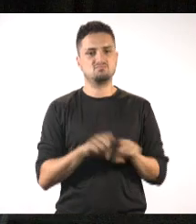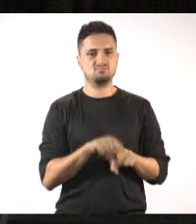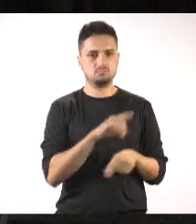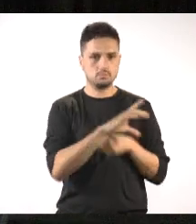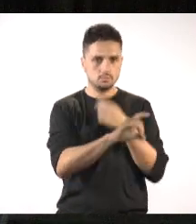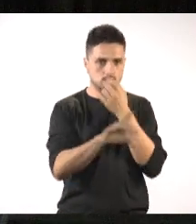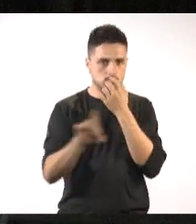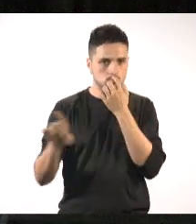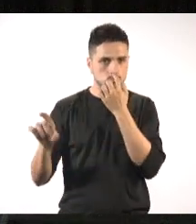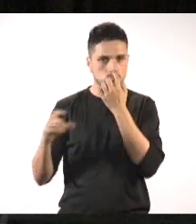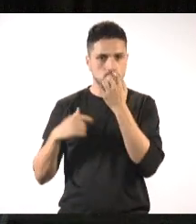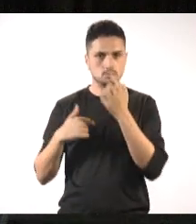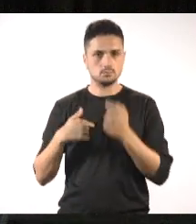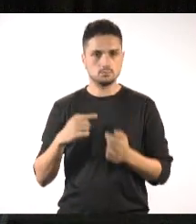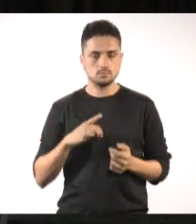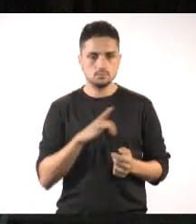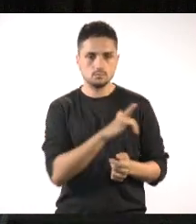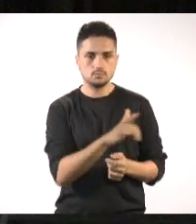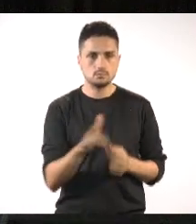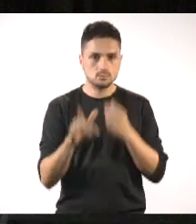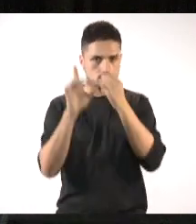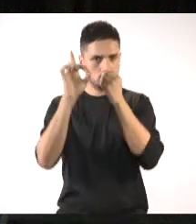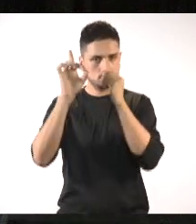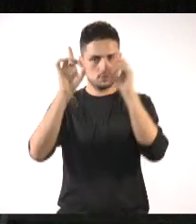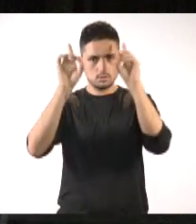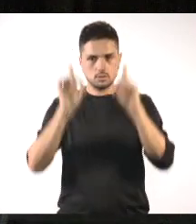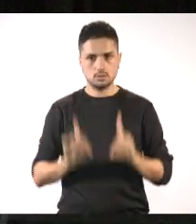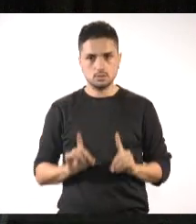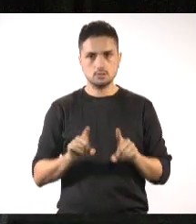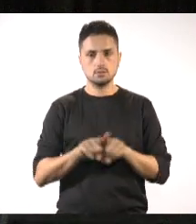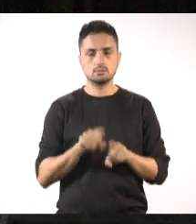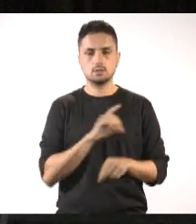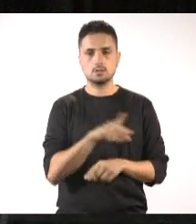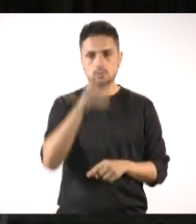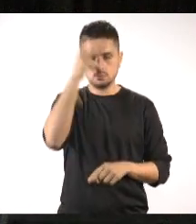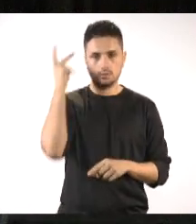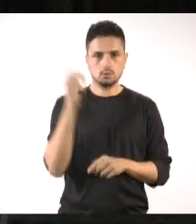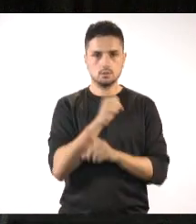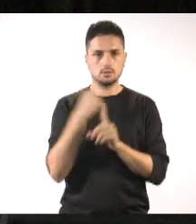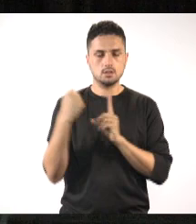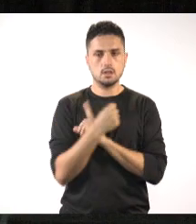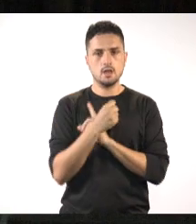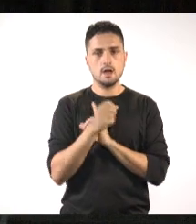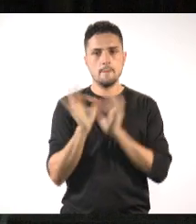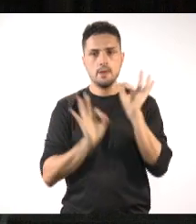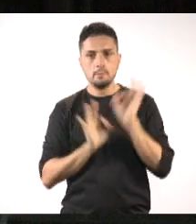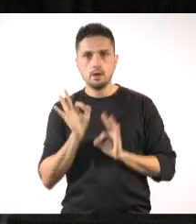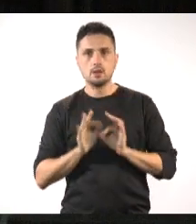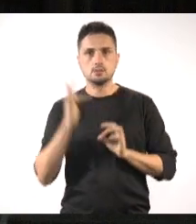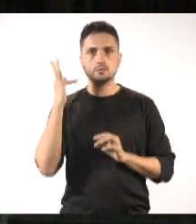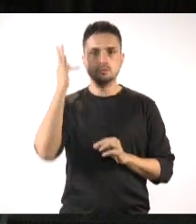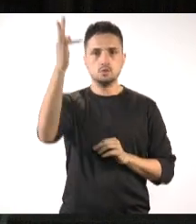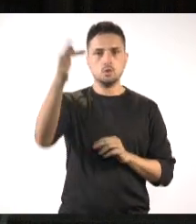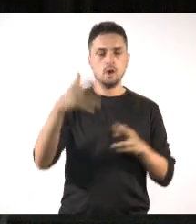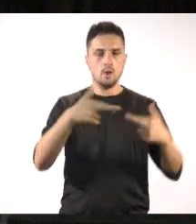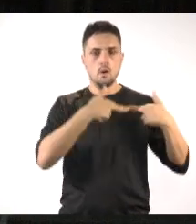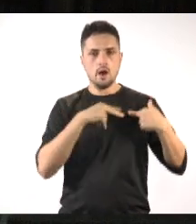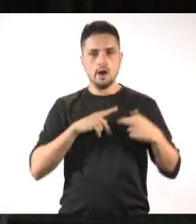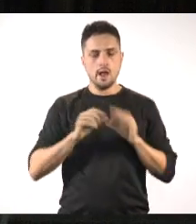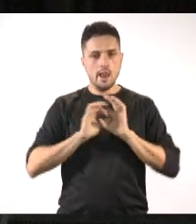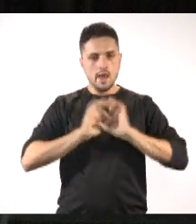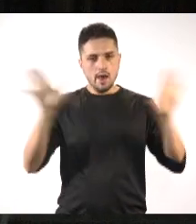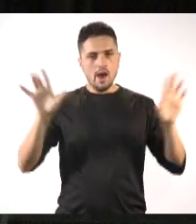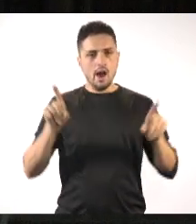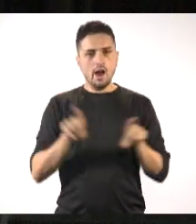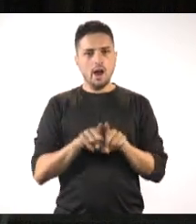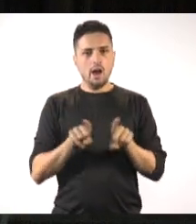com igualdade de oportunidades para desempenhar o papel na sociedade. Prepará-los para um futuro responsável de liberdade, impregnados